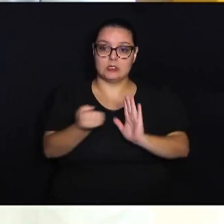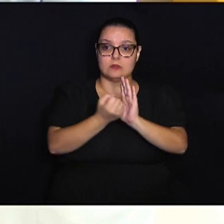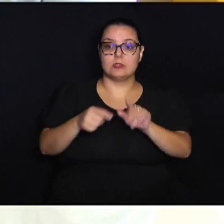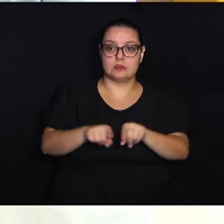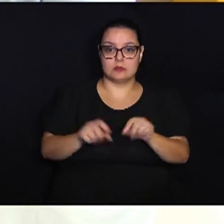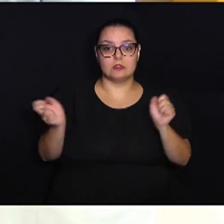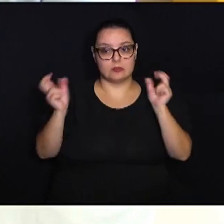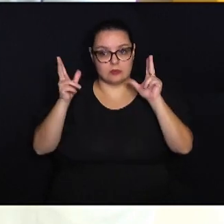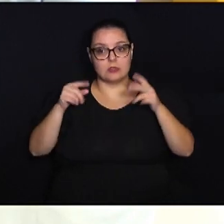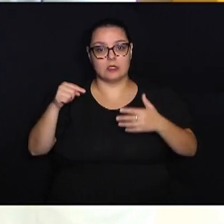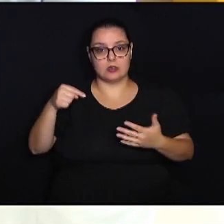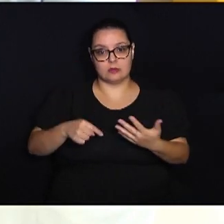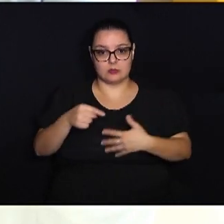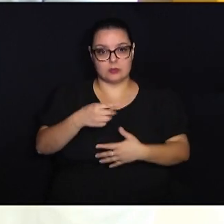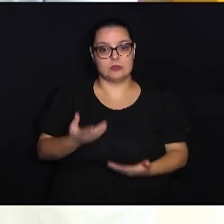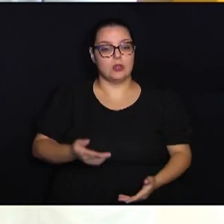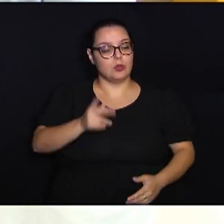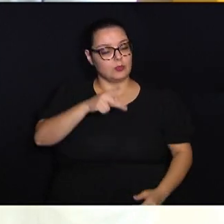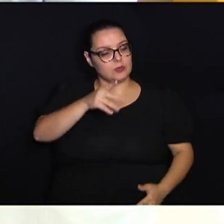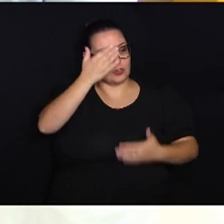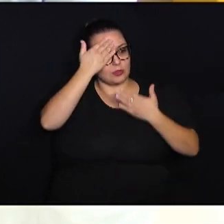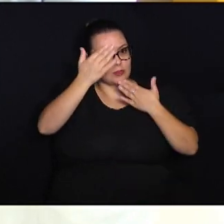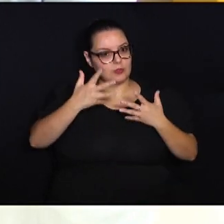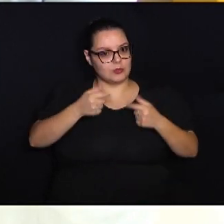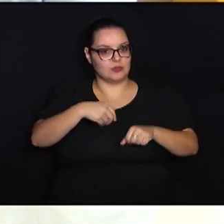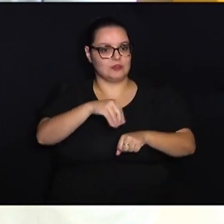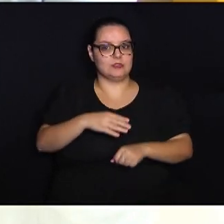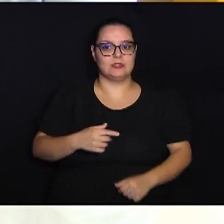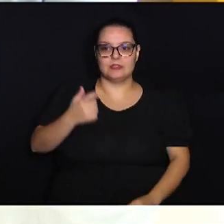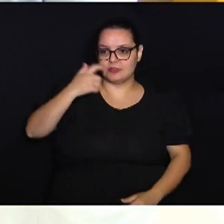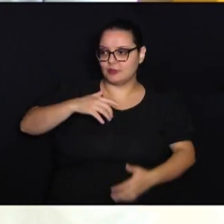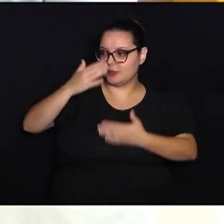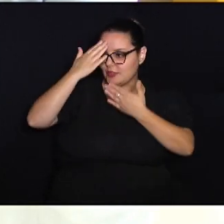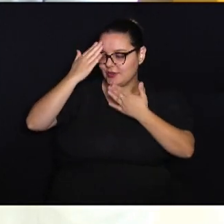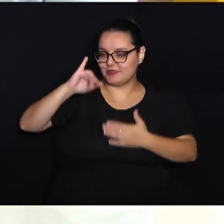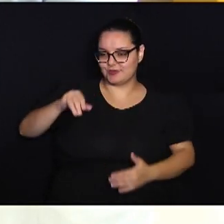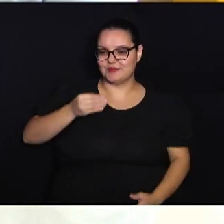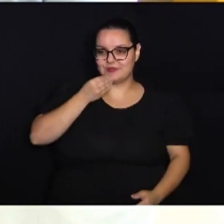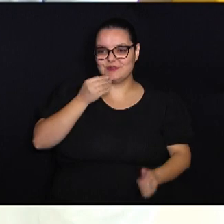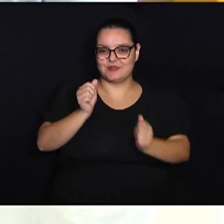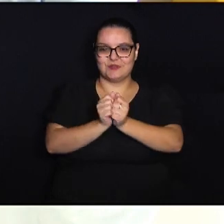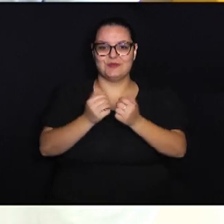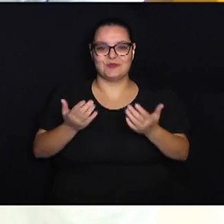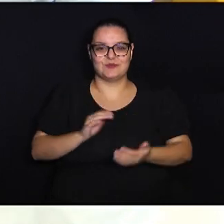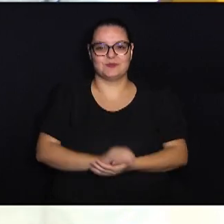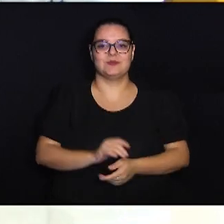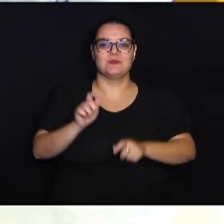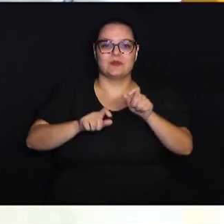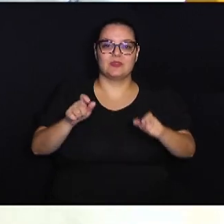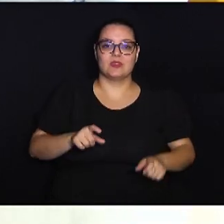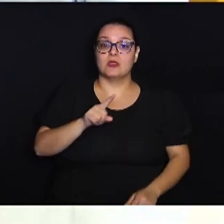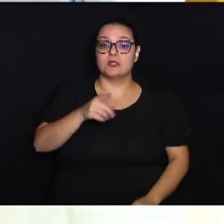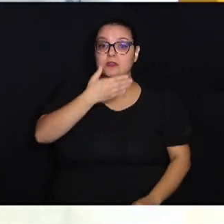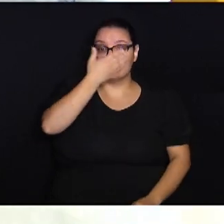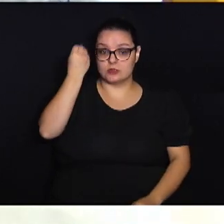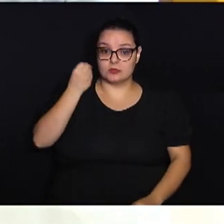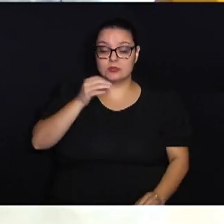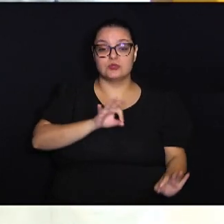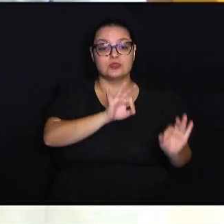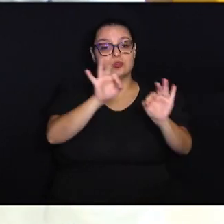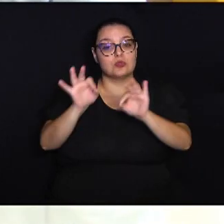dólar, então sim, nós temos hoje, né, uma possibilidade bastante grande de termos